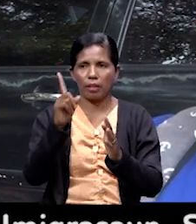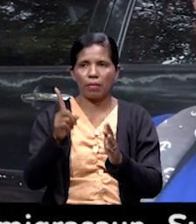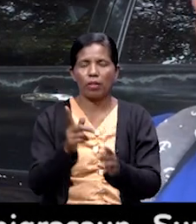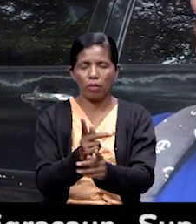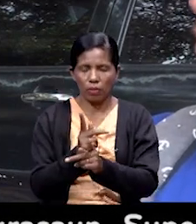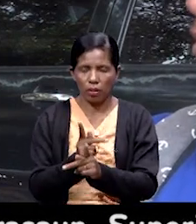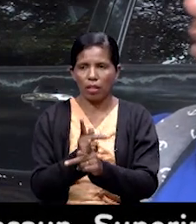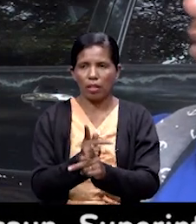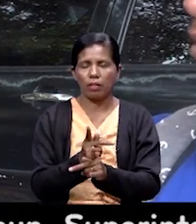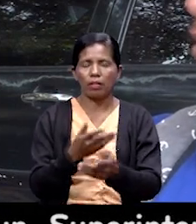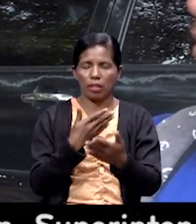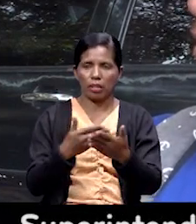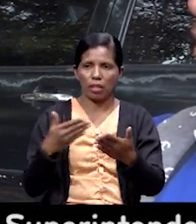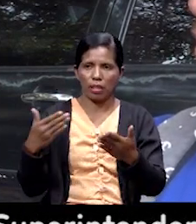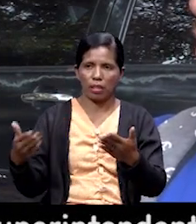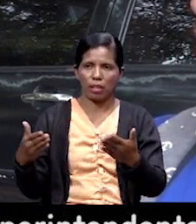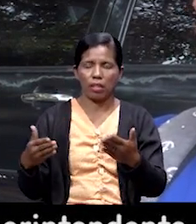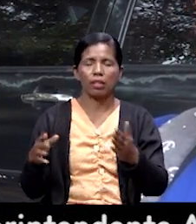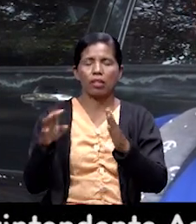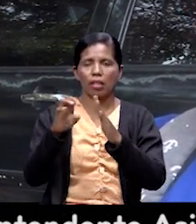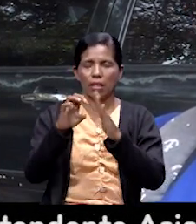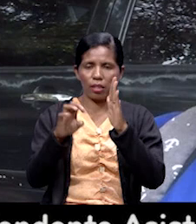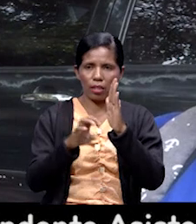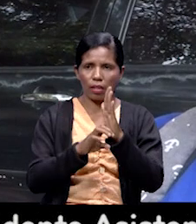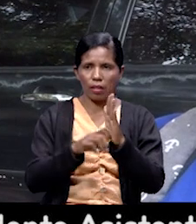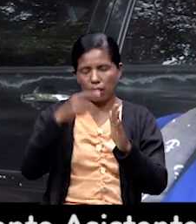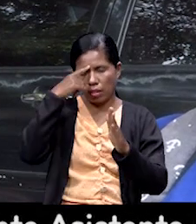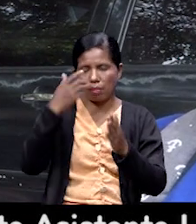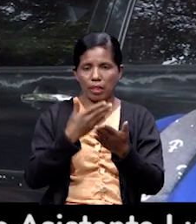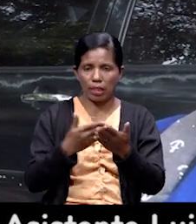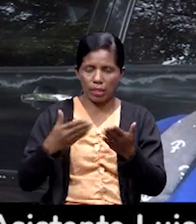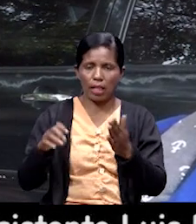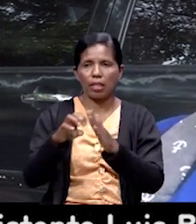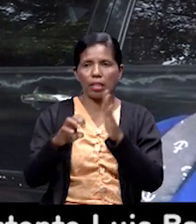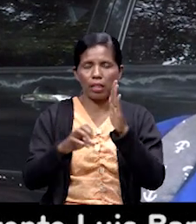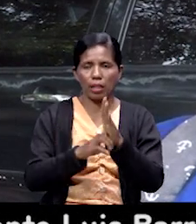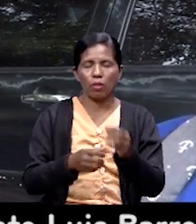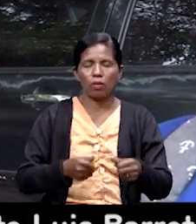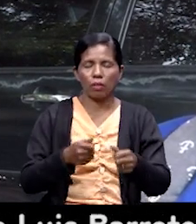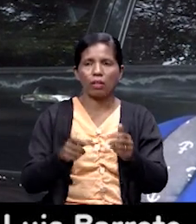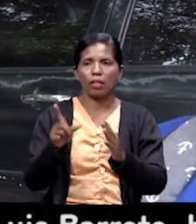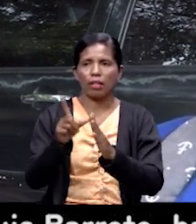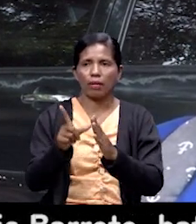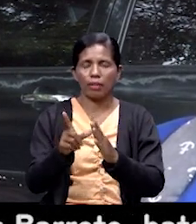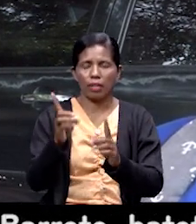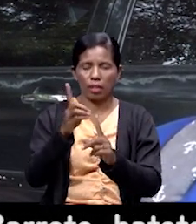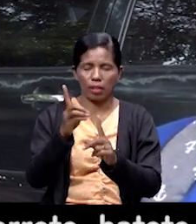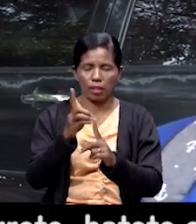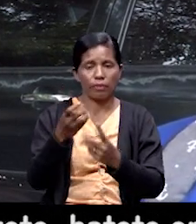salvaguarda condições patrimônio do Estado ninia. Tamba patrimônio do Estado quando preenche um requisito ka liona prazo de